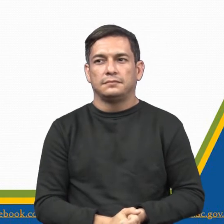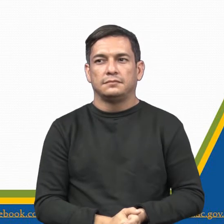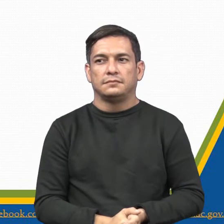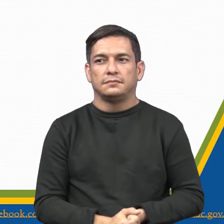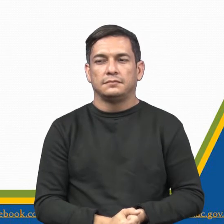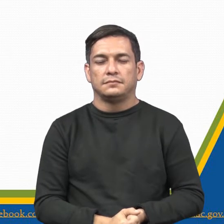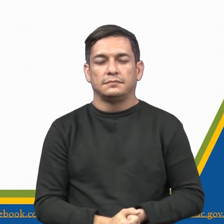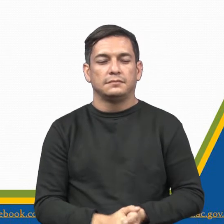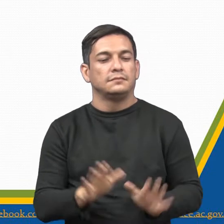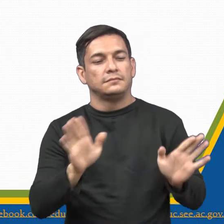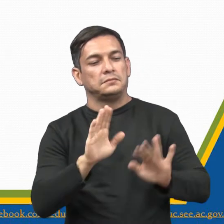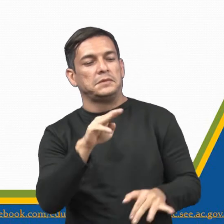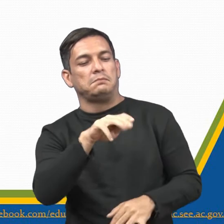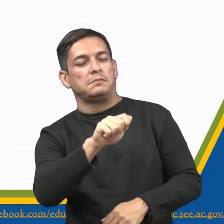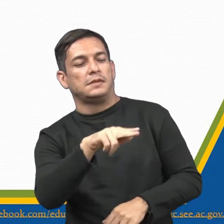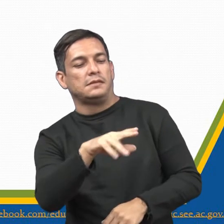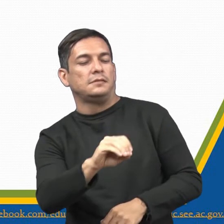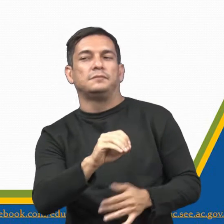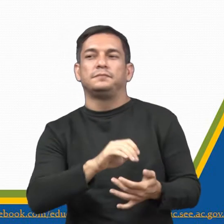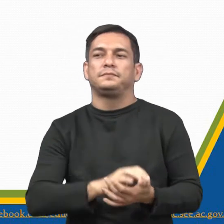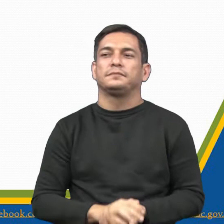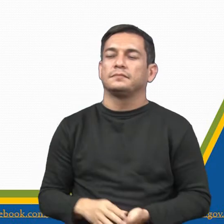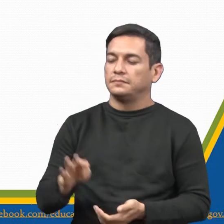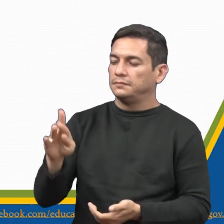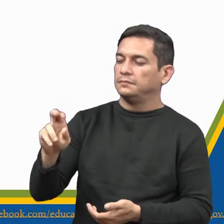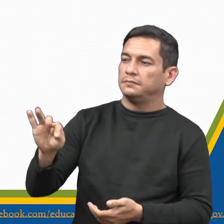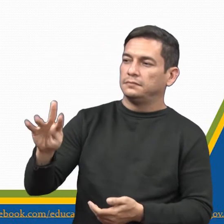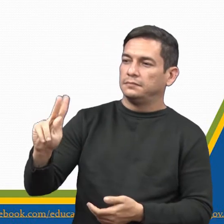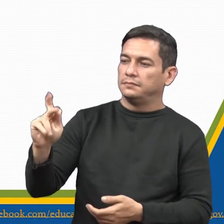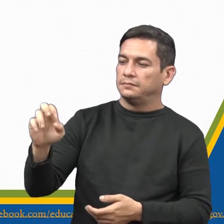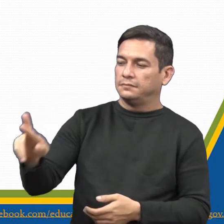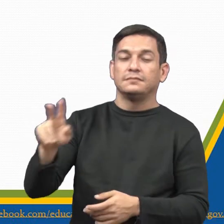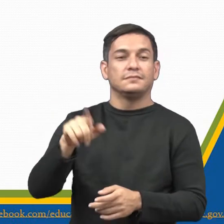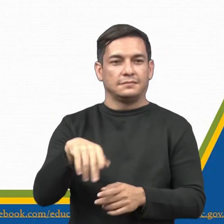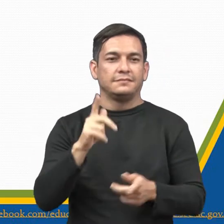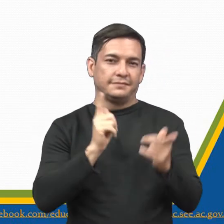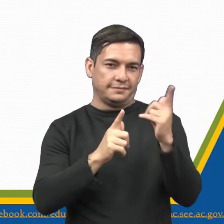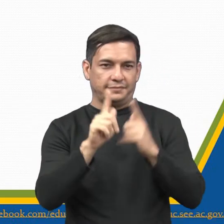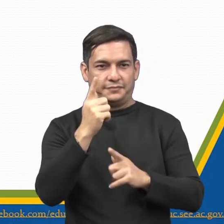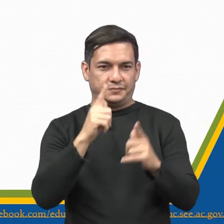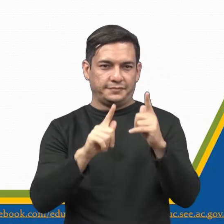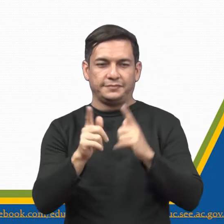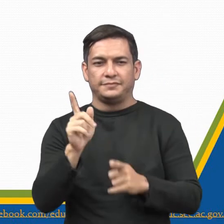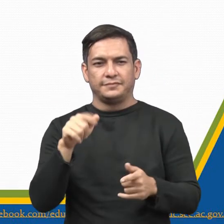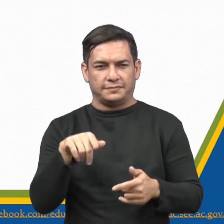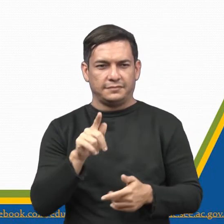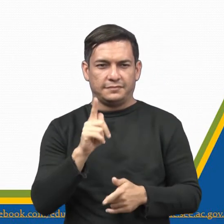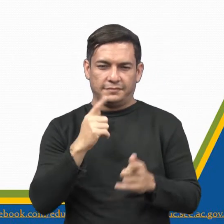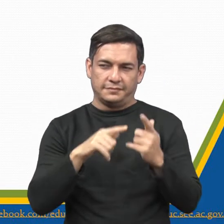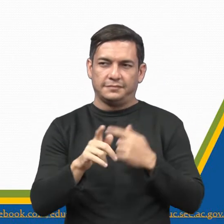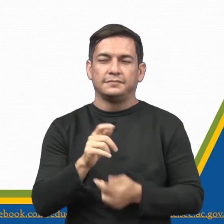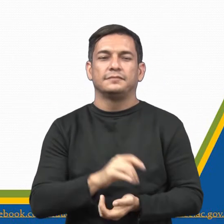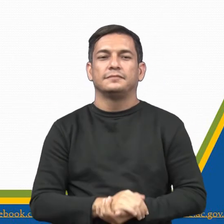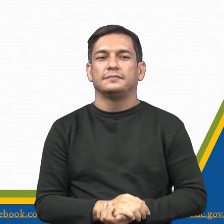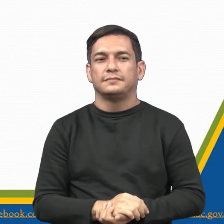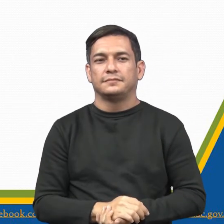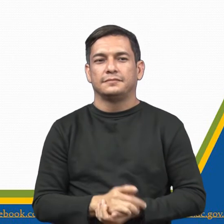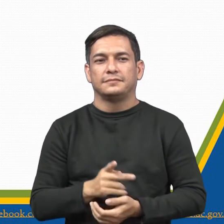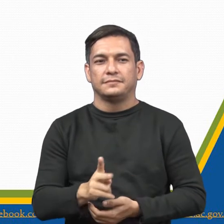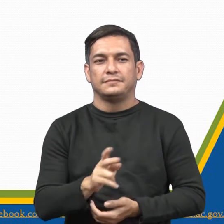Vamos ver o exemplo aí. E aí, mano? Brother. Isso aí é gíria, ok? Vamos lá,